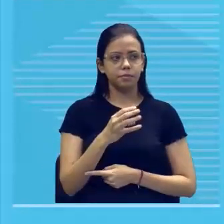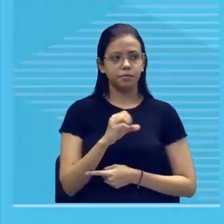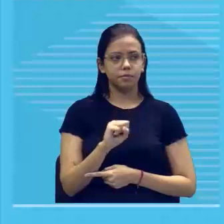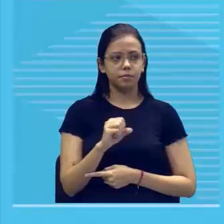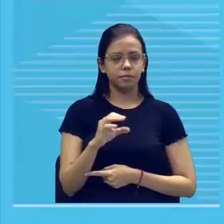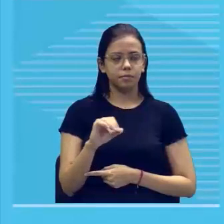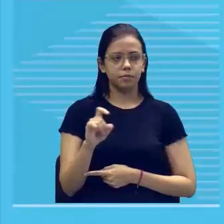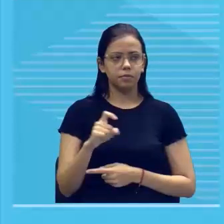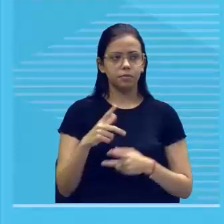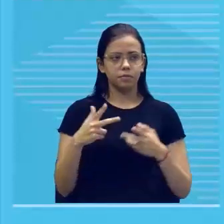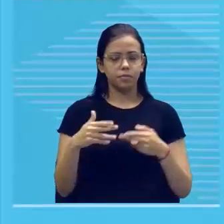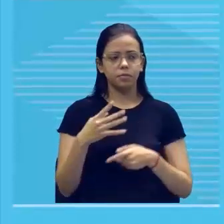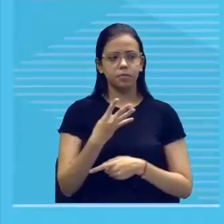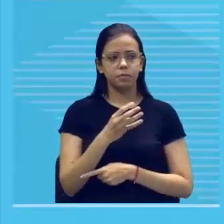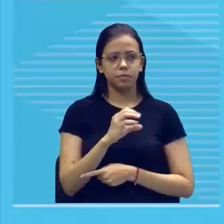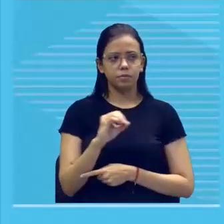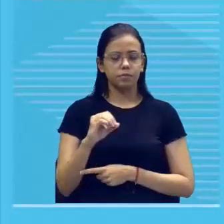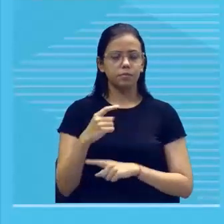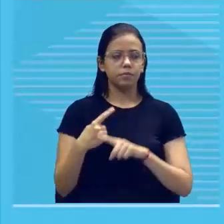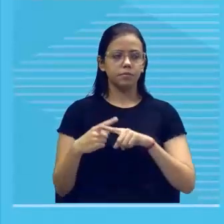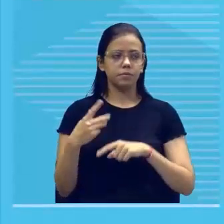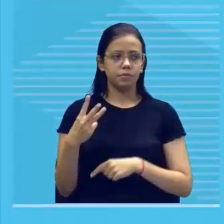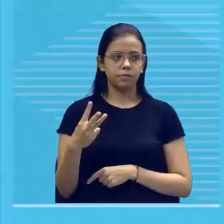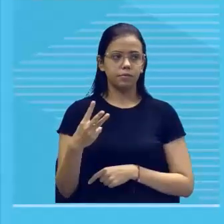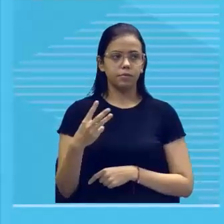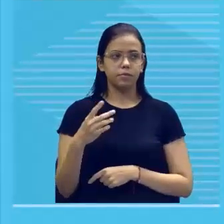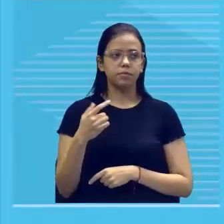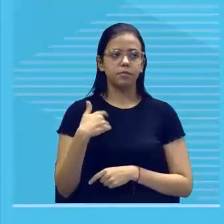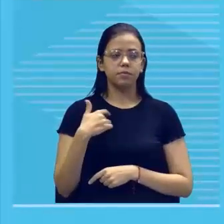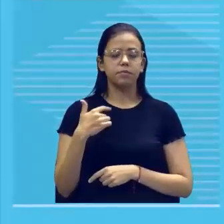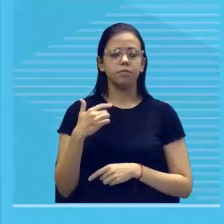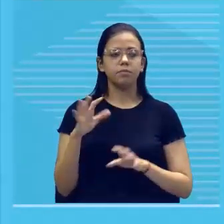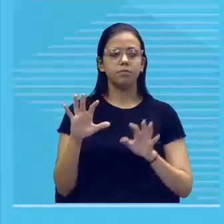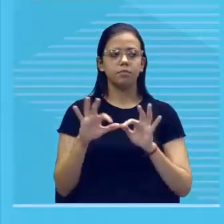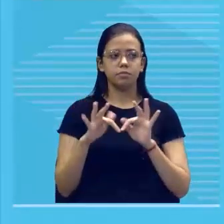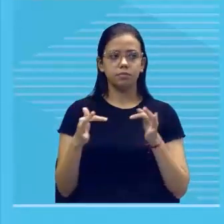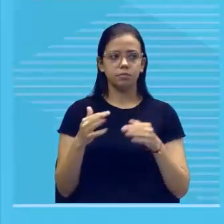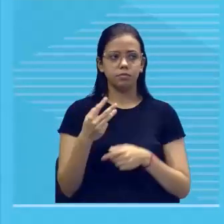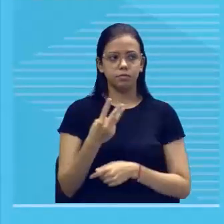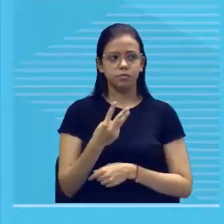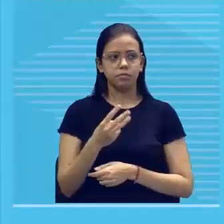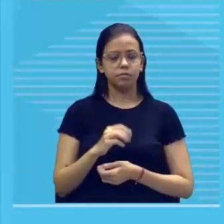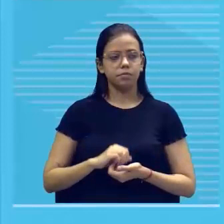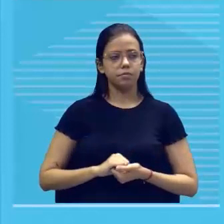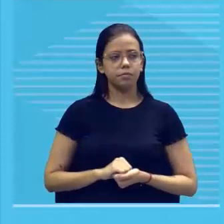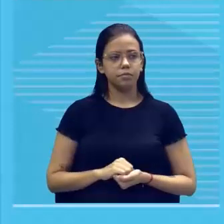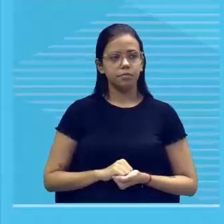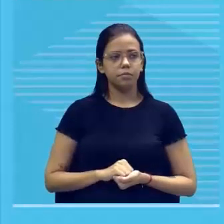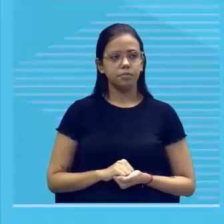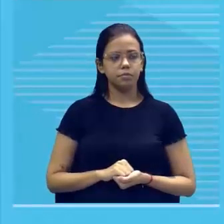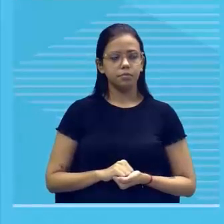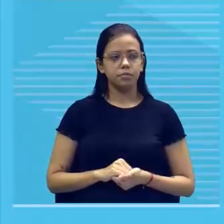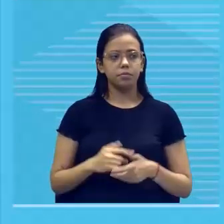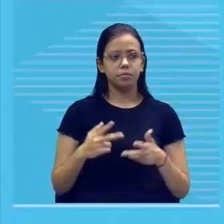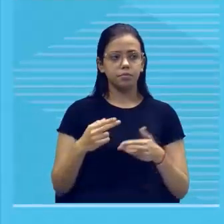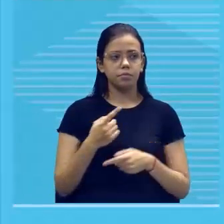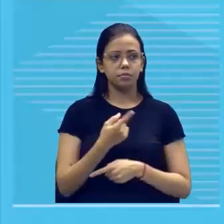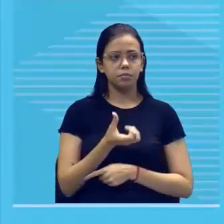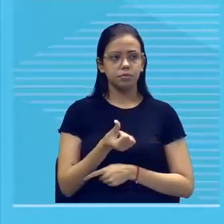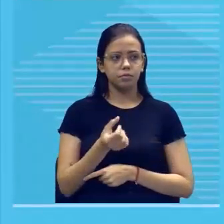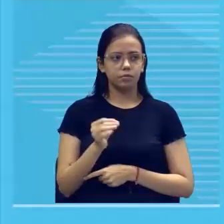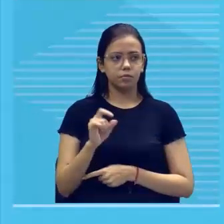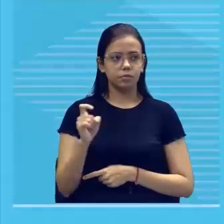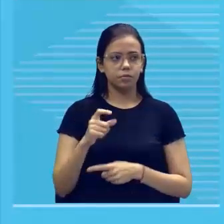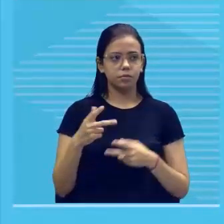400x três não é isso eu sempre fiquei esse três aqui ó com o 480 deu 160